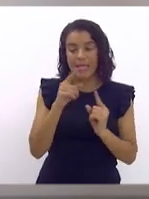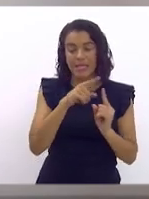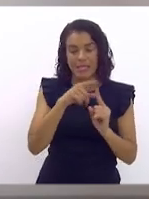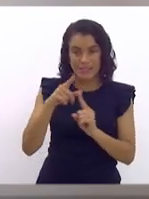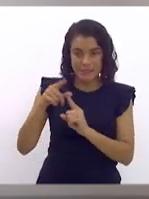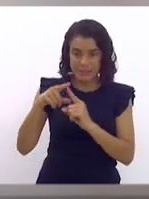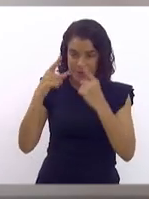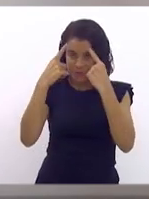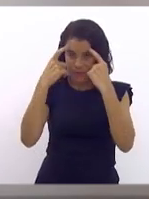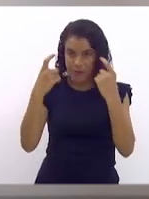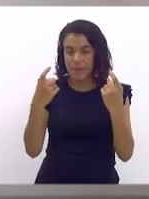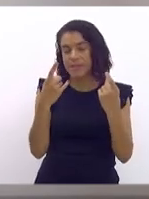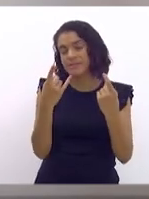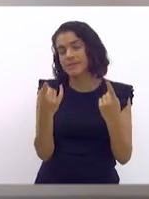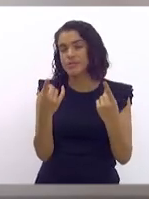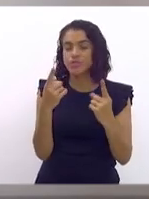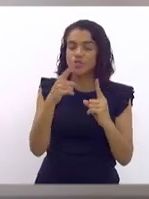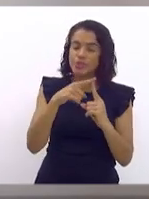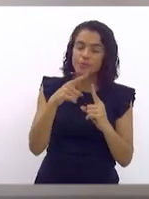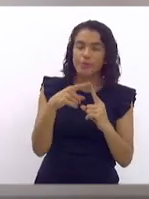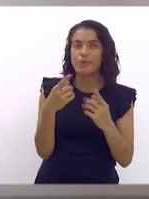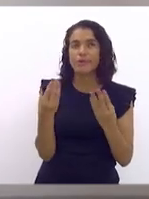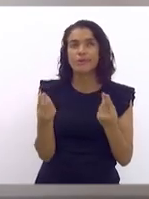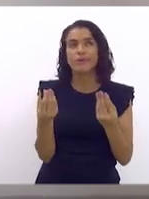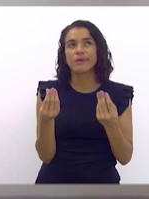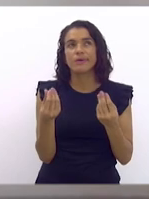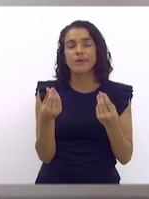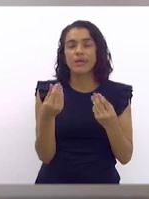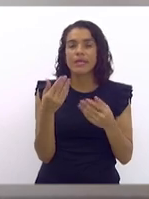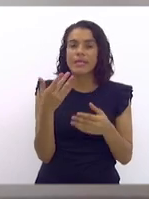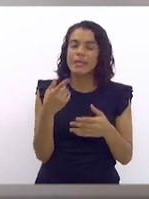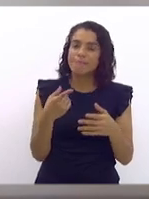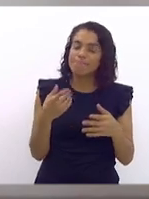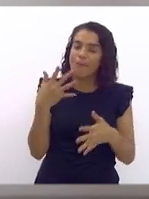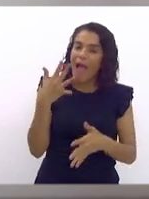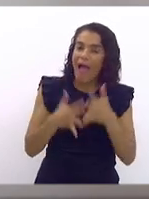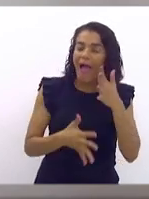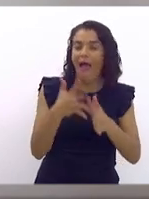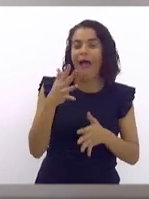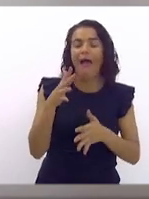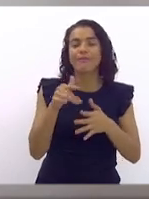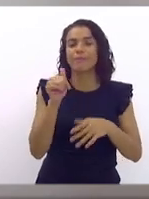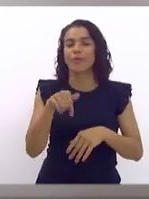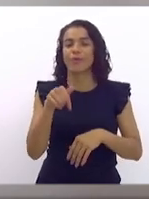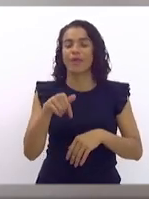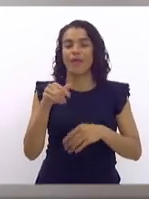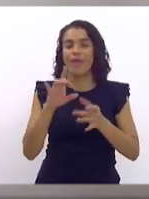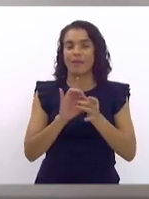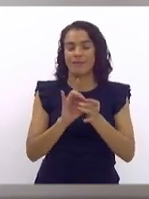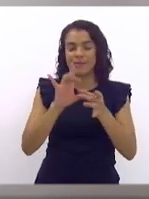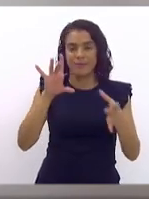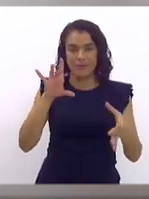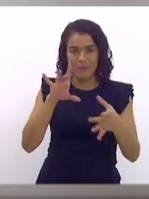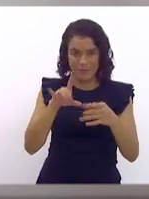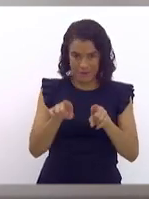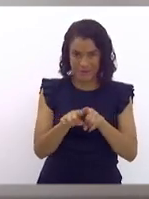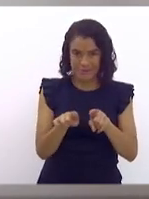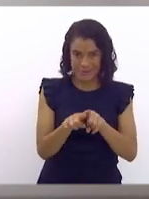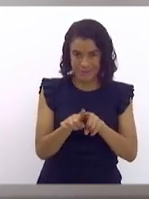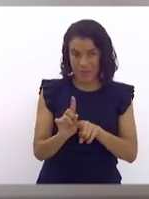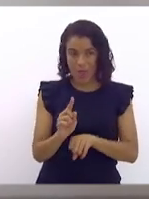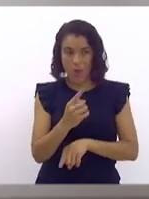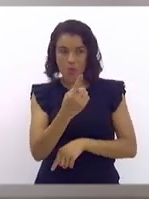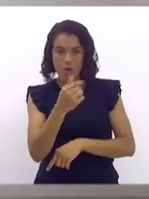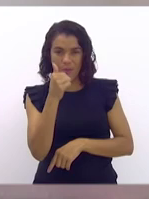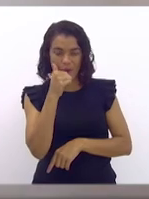violência como um tipo de violência que afeta a própria democracia, que não afeta só aquelas mulheres individualmente, mas